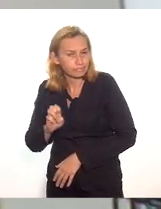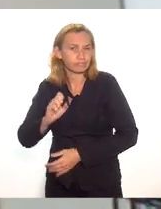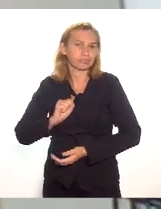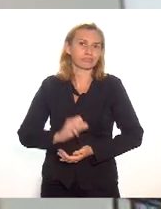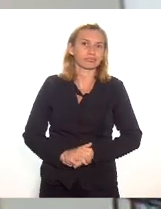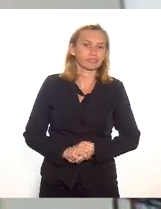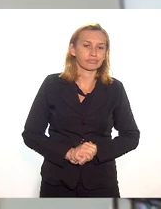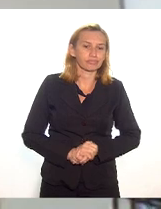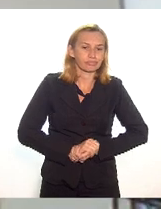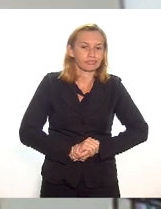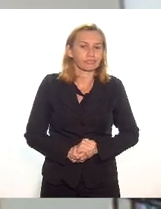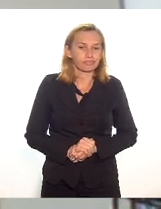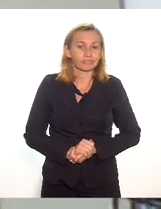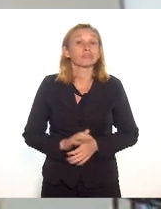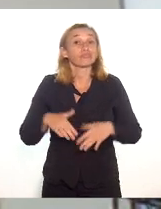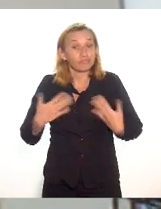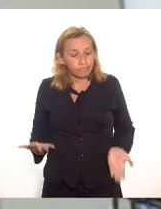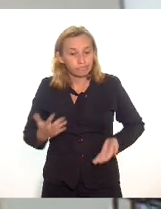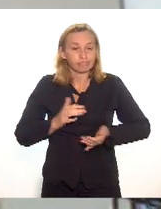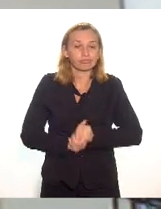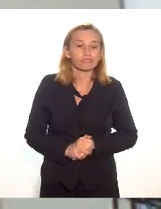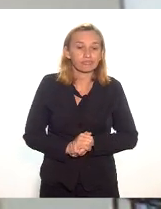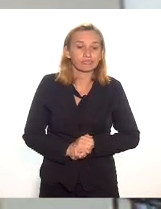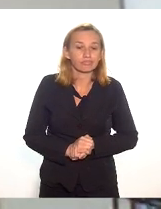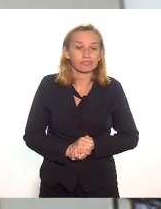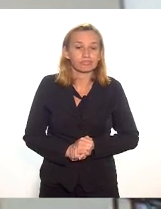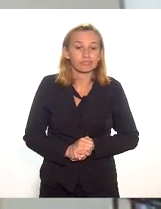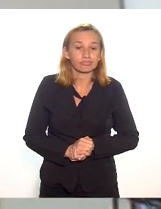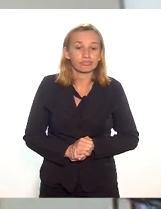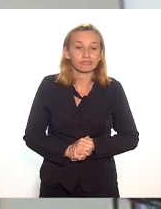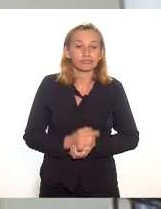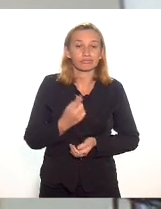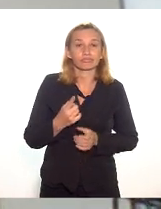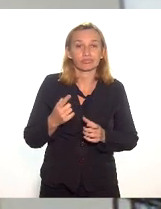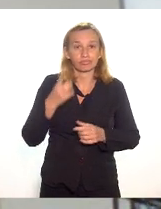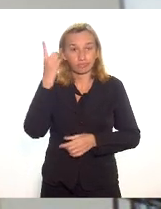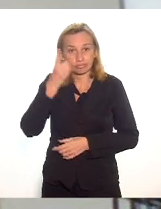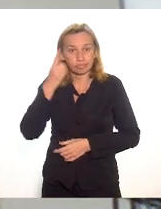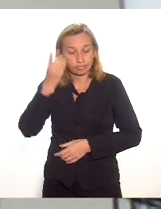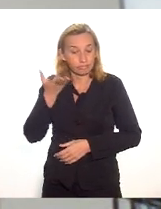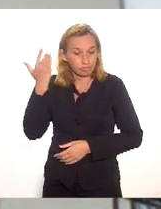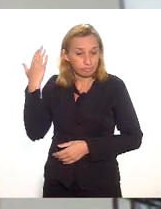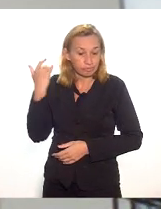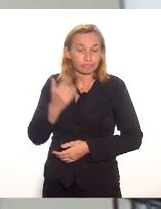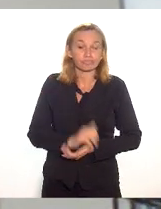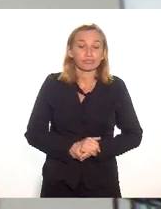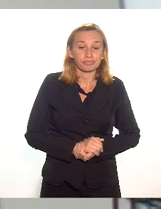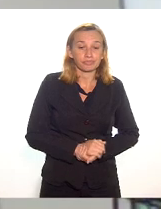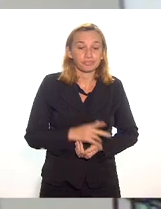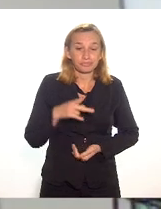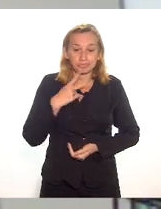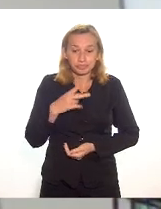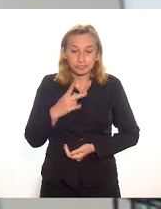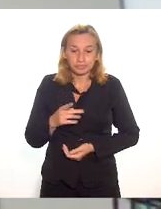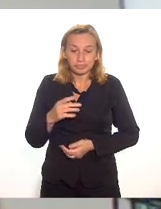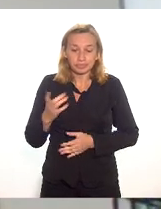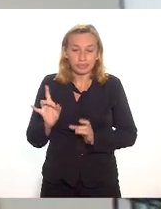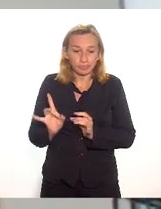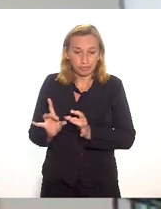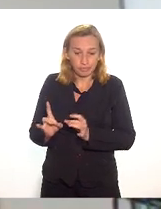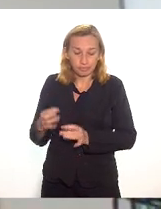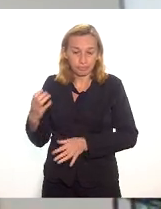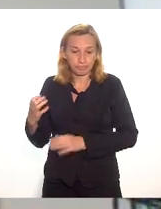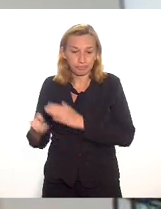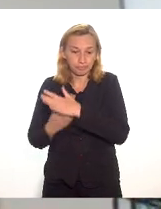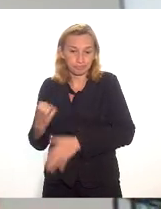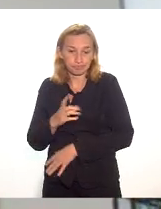chantageiam o governo do Estado. Então, muitos deputados, que lá atrás, inclusive, foram favoráveis à privatização da SEDAI, entenderam